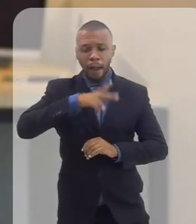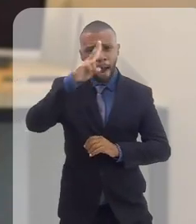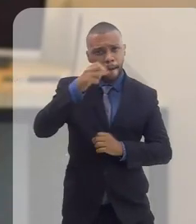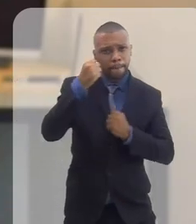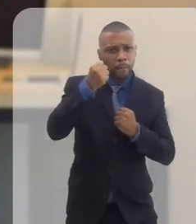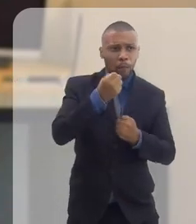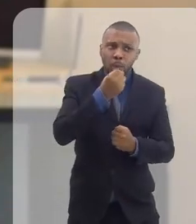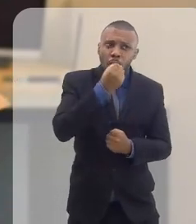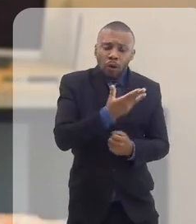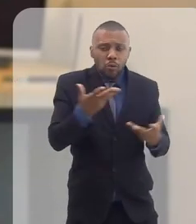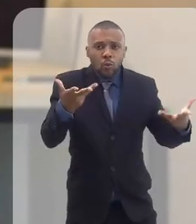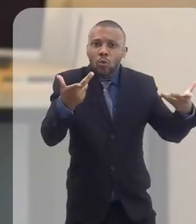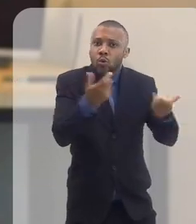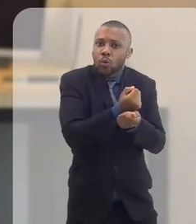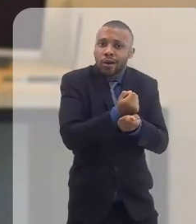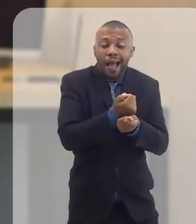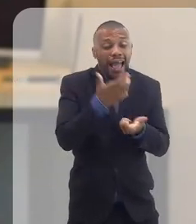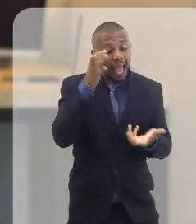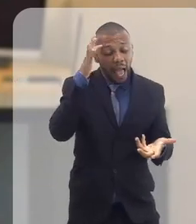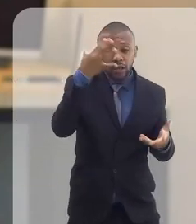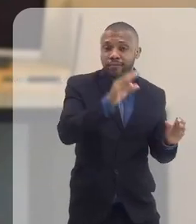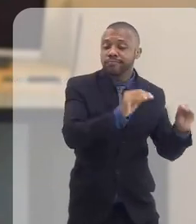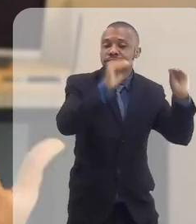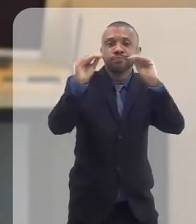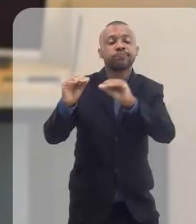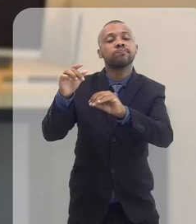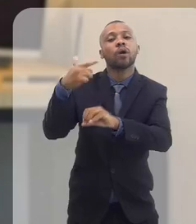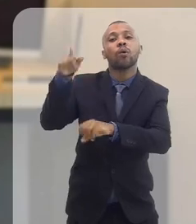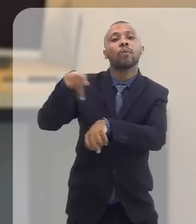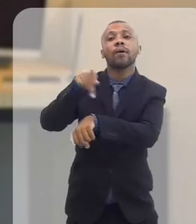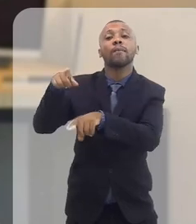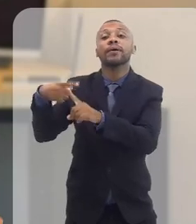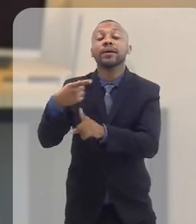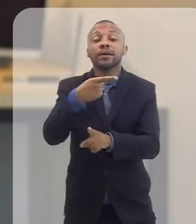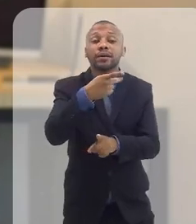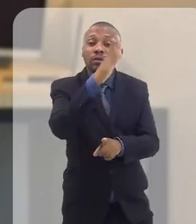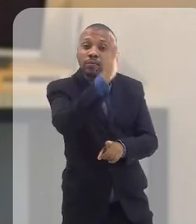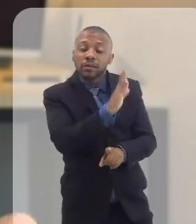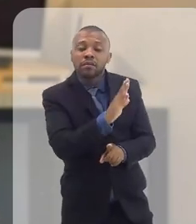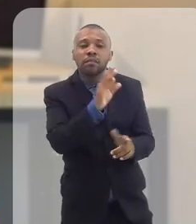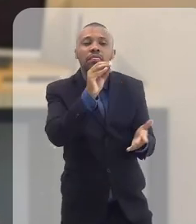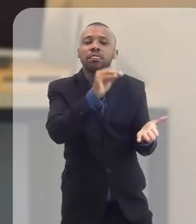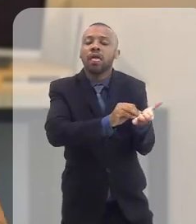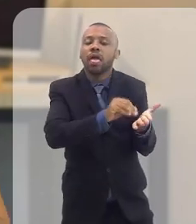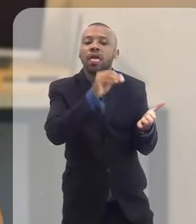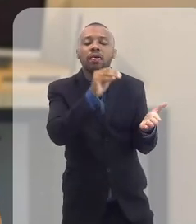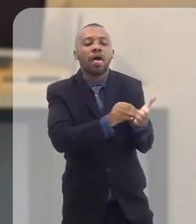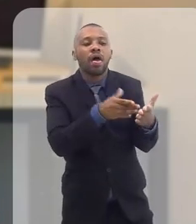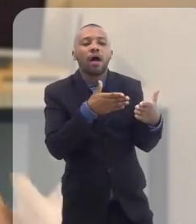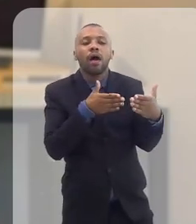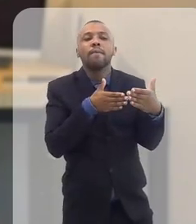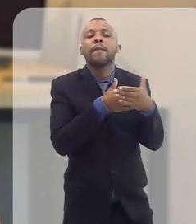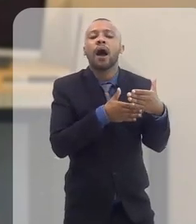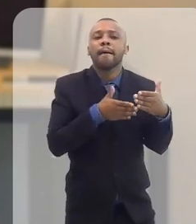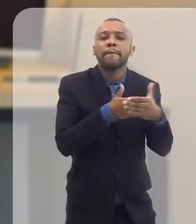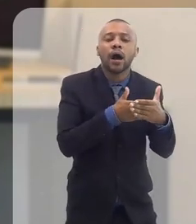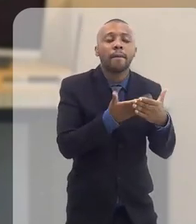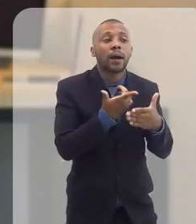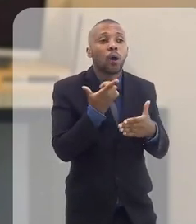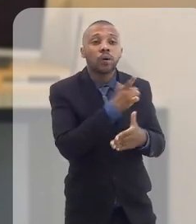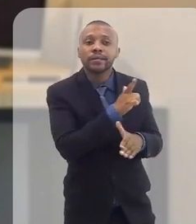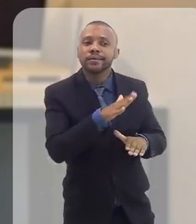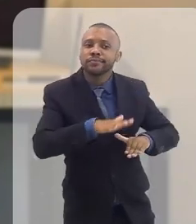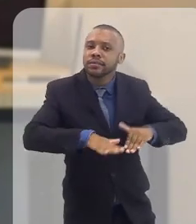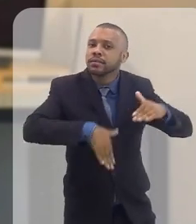grande e que acabam indo para fora porque aqui se vêem um pouco limitadas para desenvolver algo